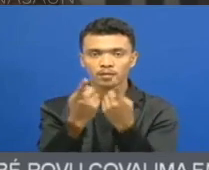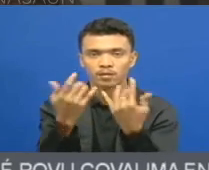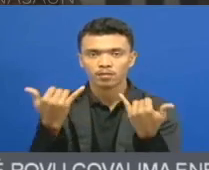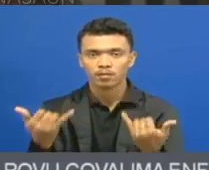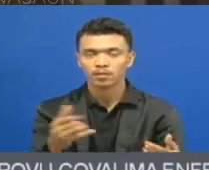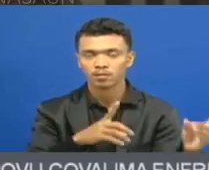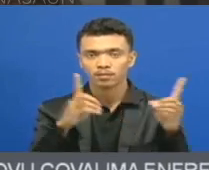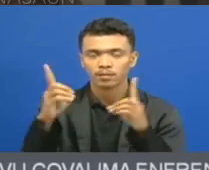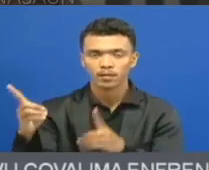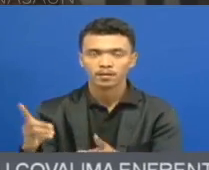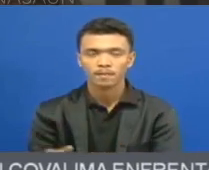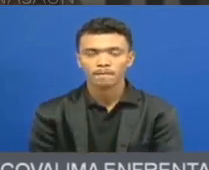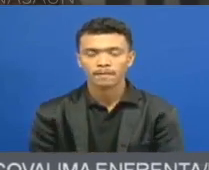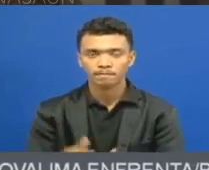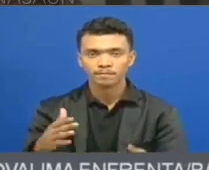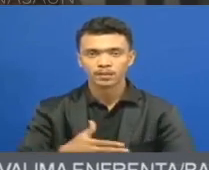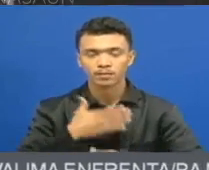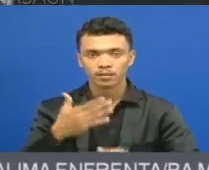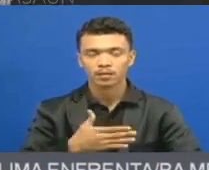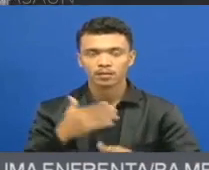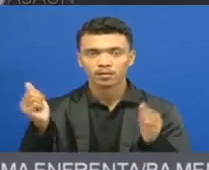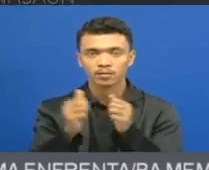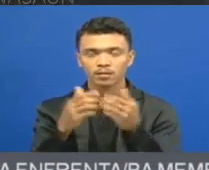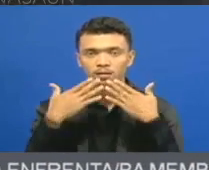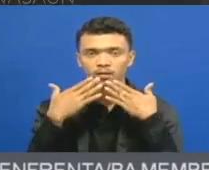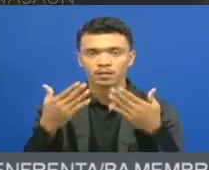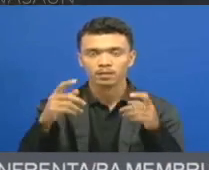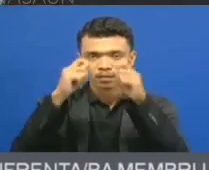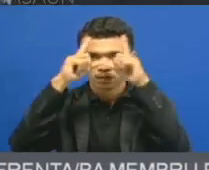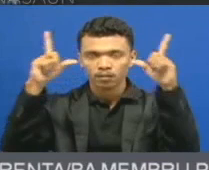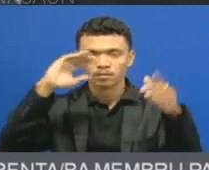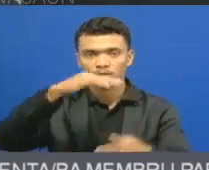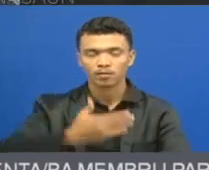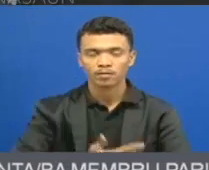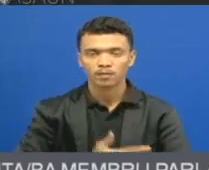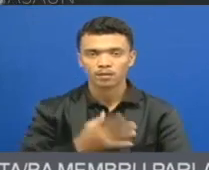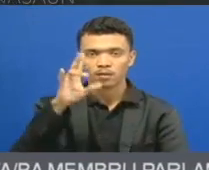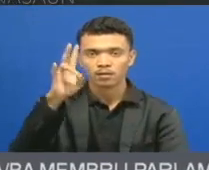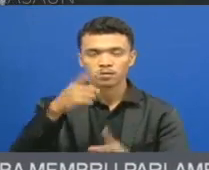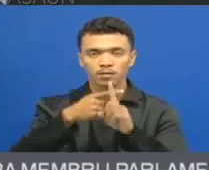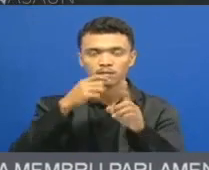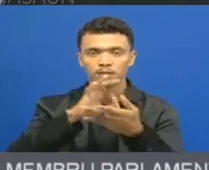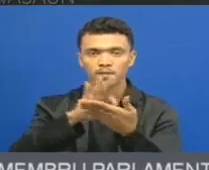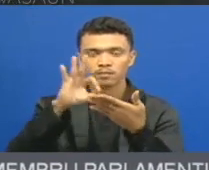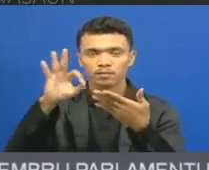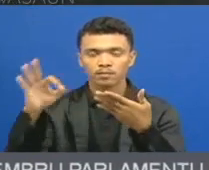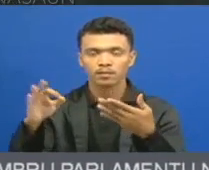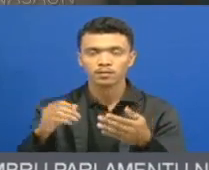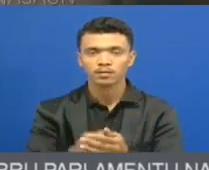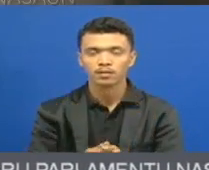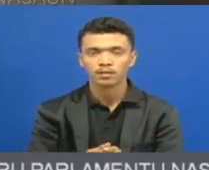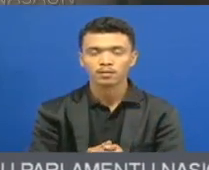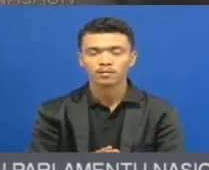realiza. Contente e agradece-los. Timor-Oang nem hito, né? O Centro Formação Kesa de Pruak,